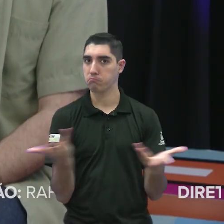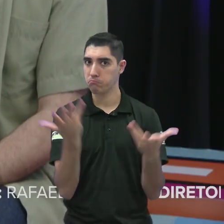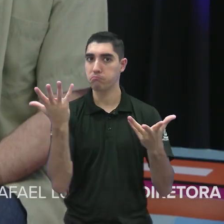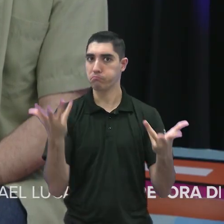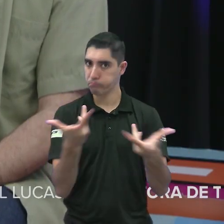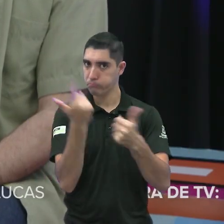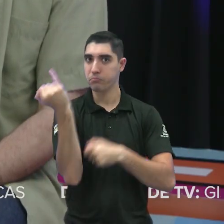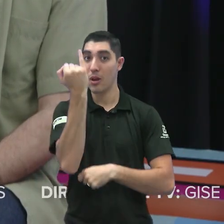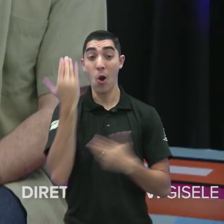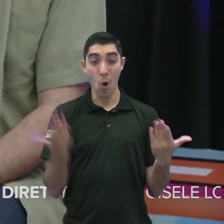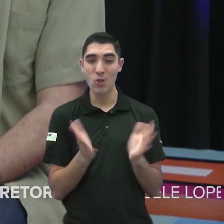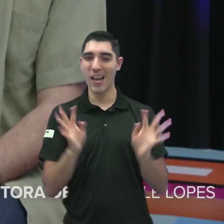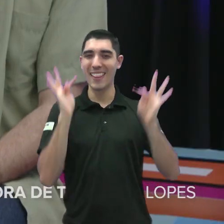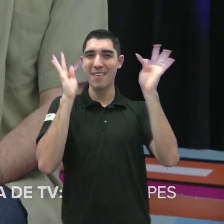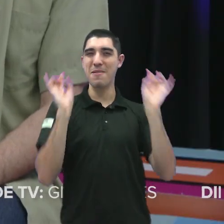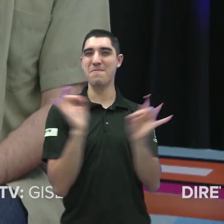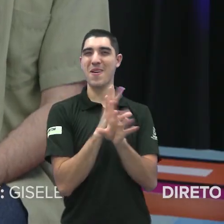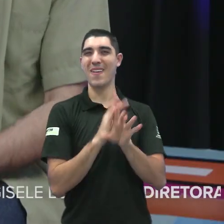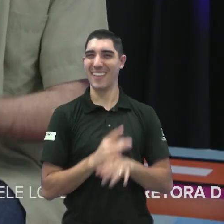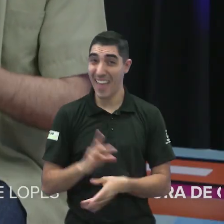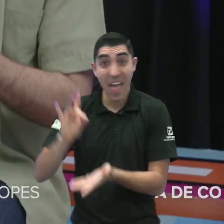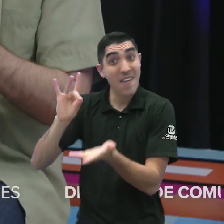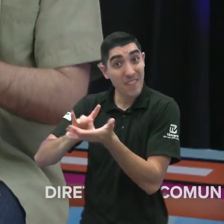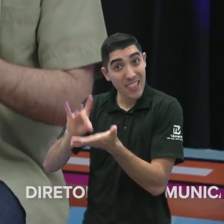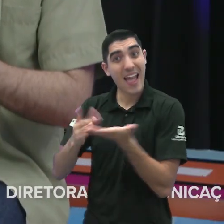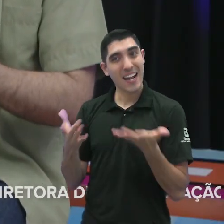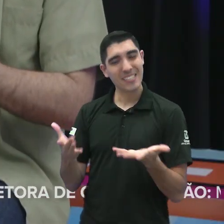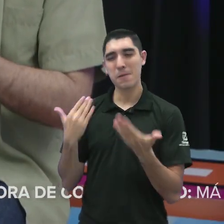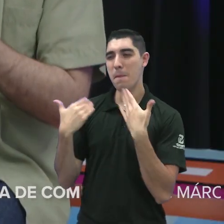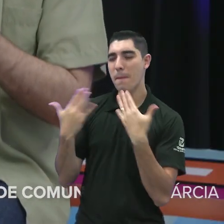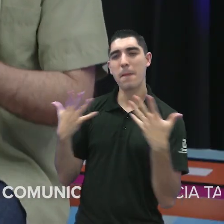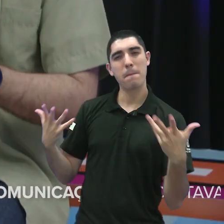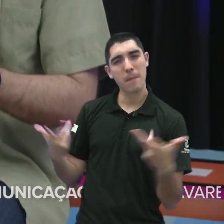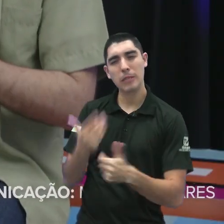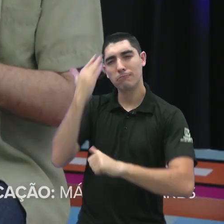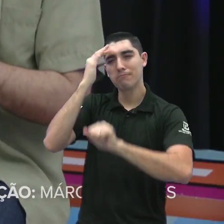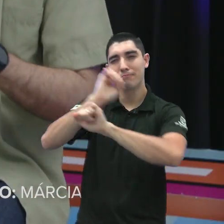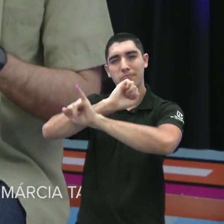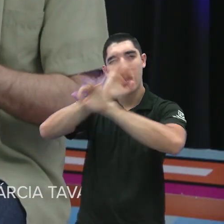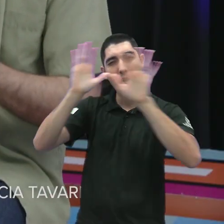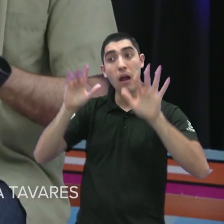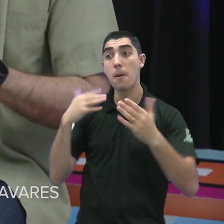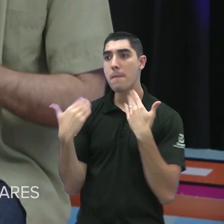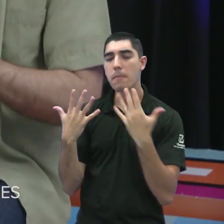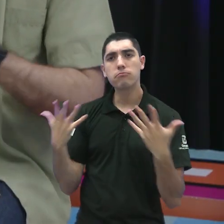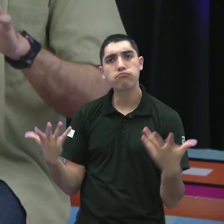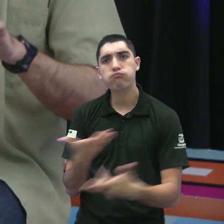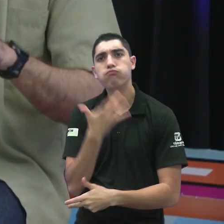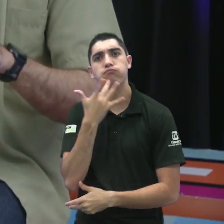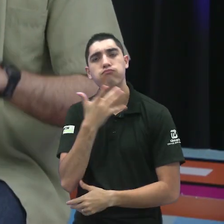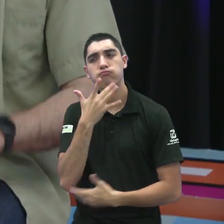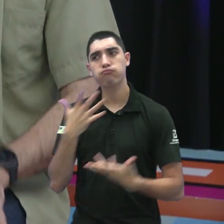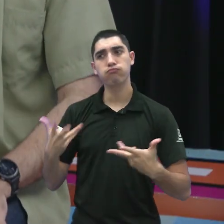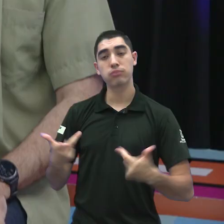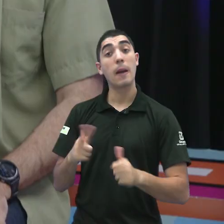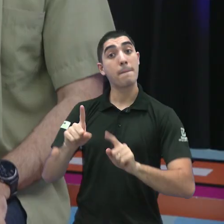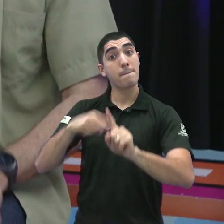bacana, né? Terapia tem dia. Pois é, o papo hoje foi esclarecedor. Além de muito bom papo, foi assim, pra gente,